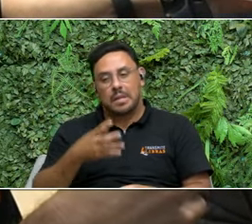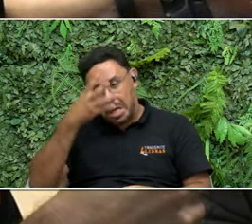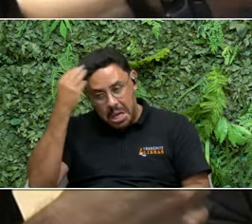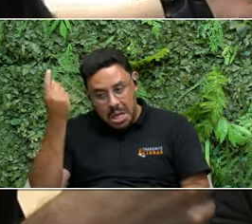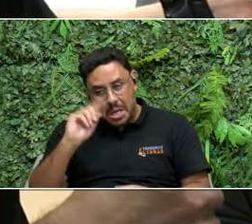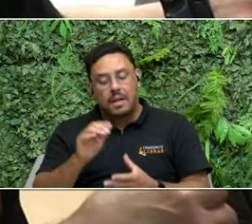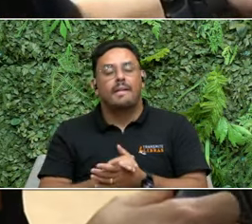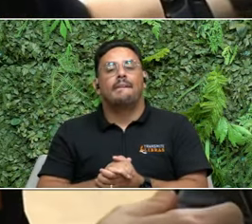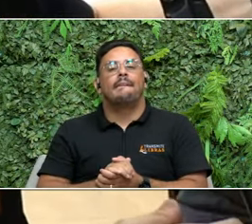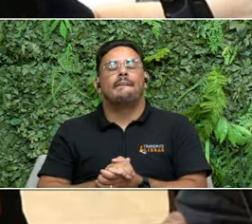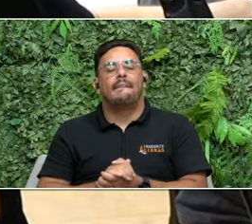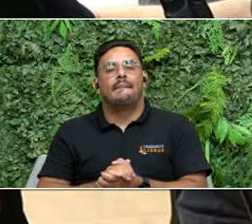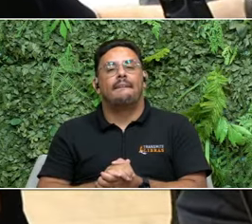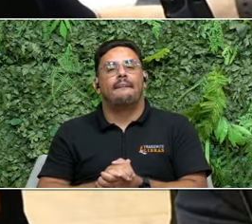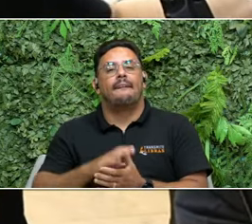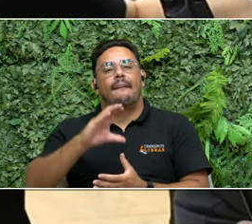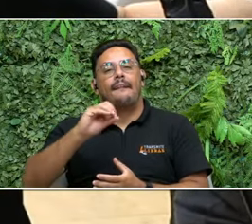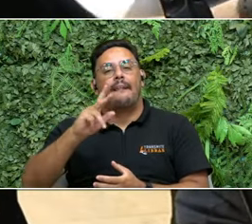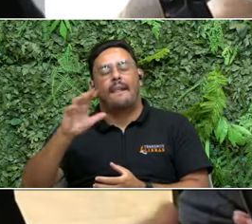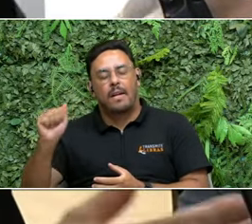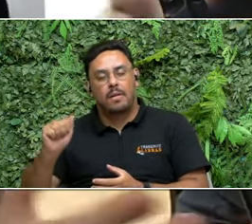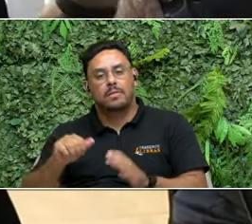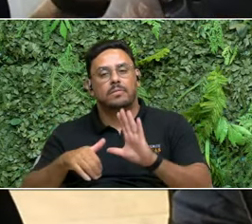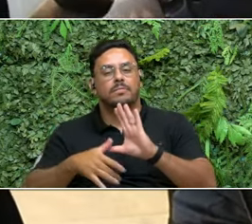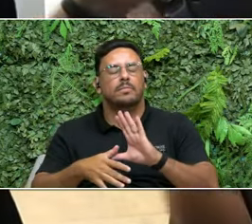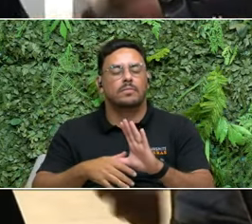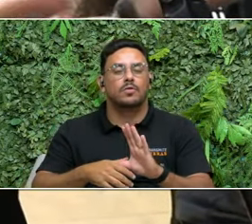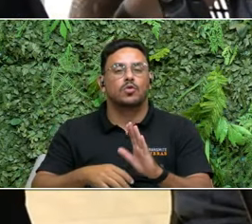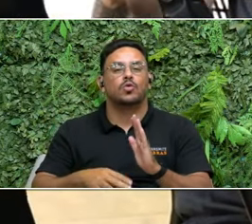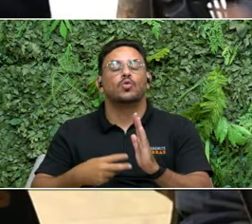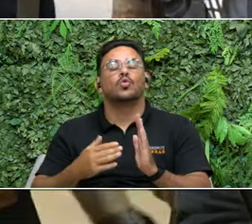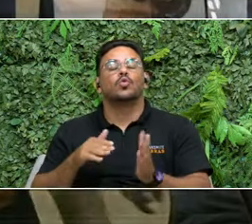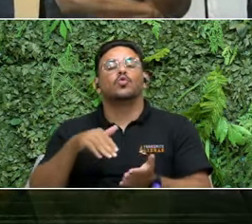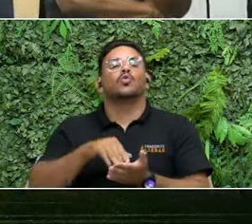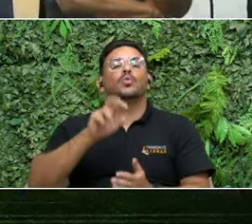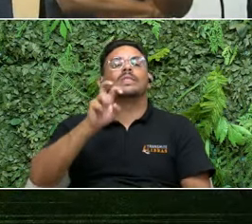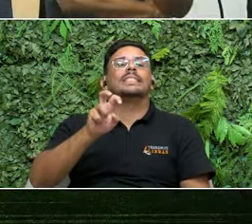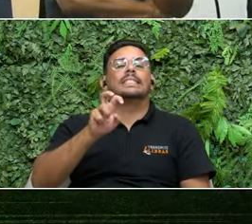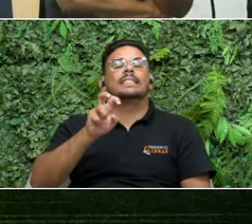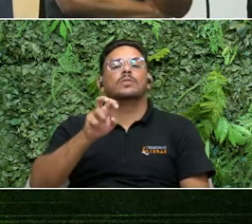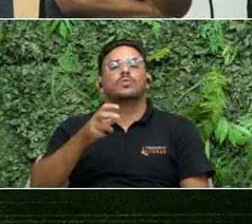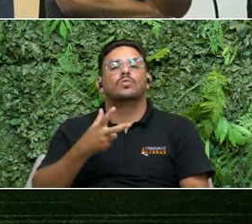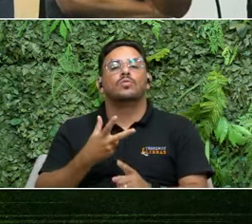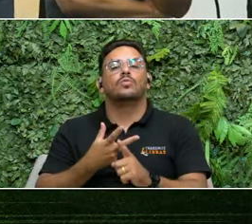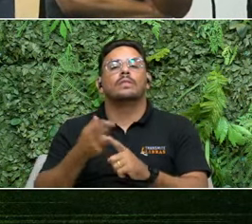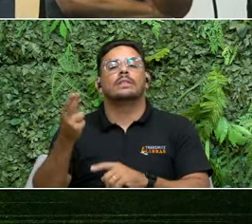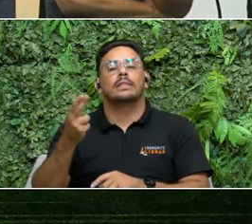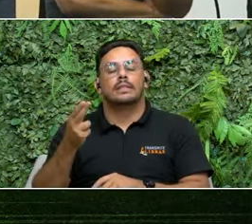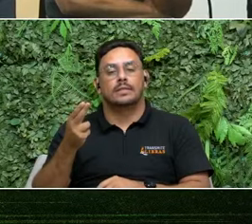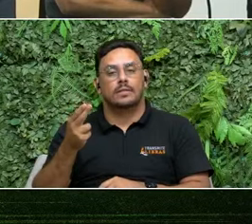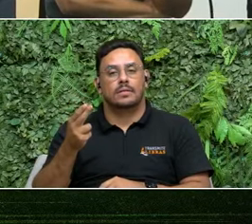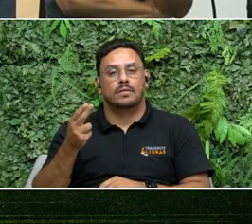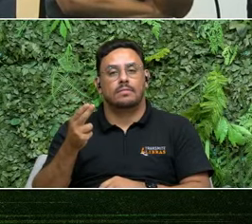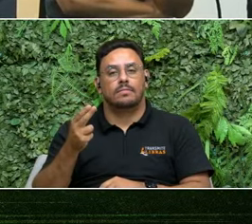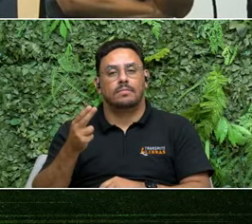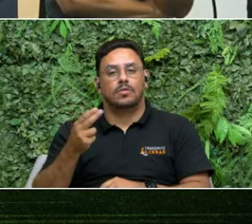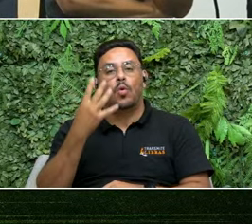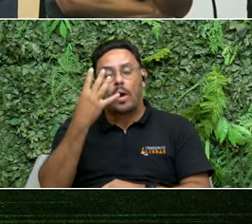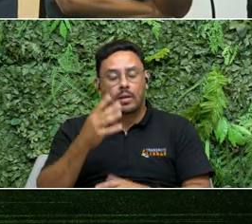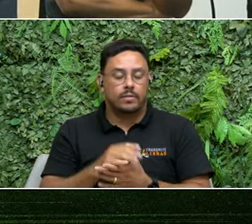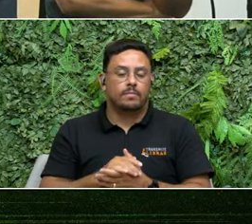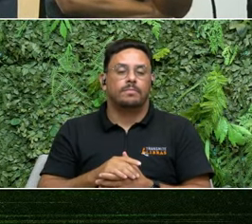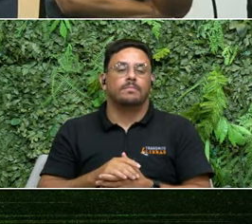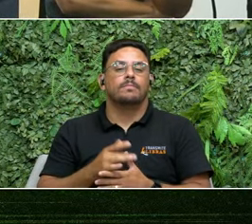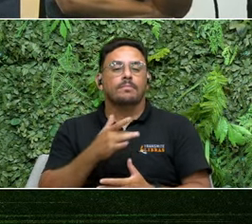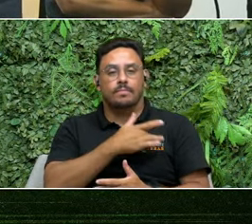pô Copa do Brasil Libertadores os últimos cinco títulos Mineiros do galo foi onde D só os últimos quatro só para saber Inclusive inclusive parece o